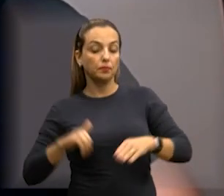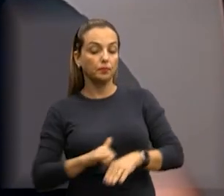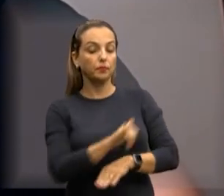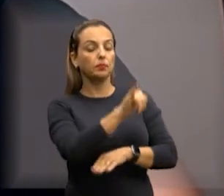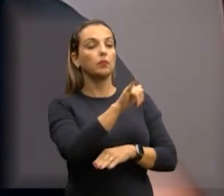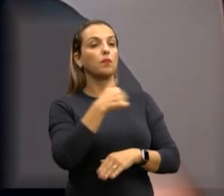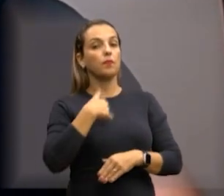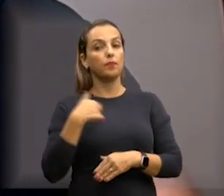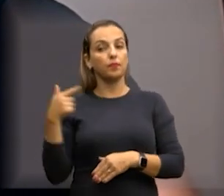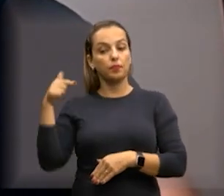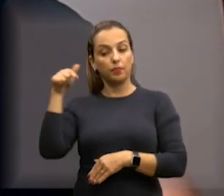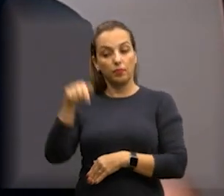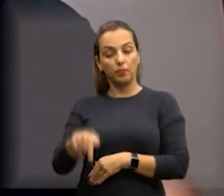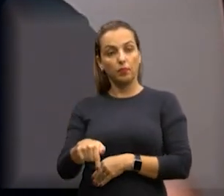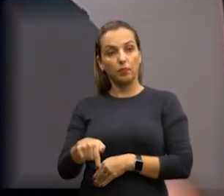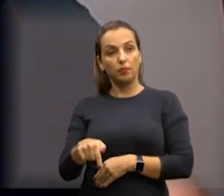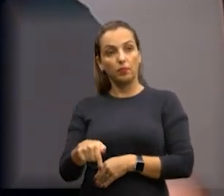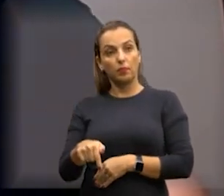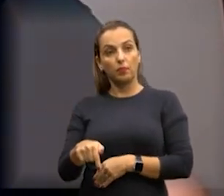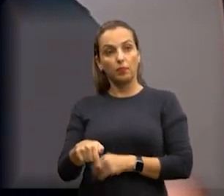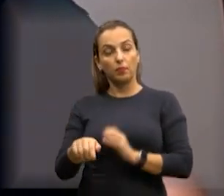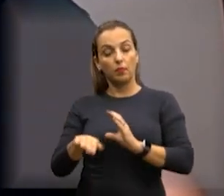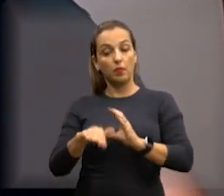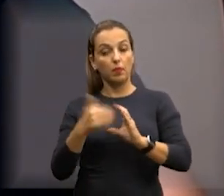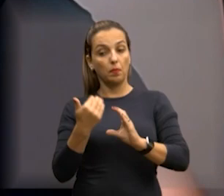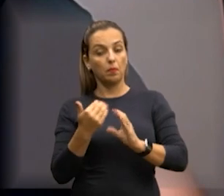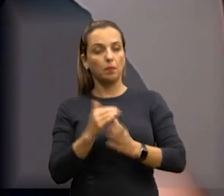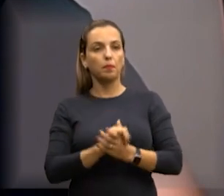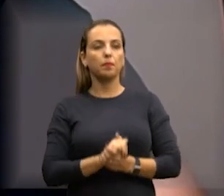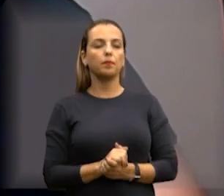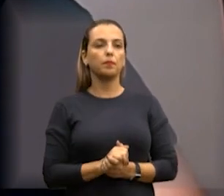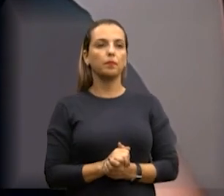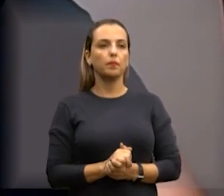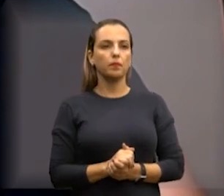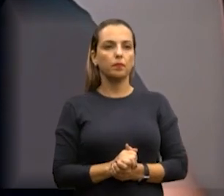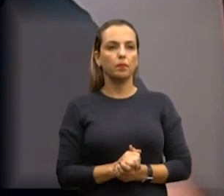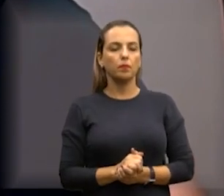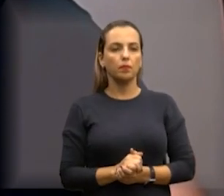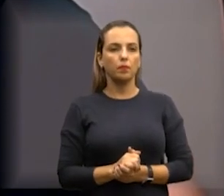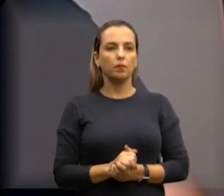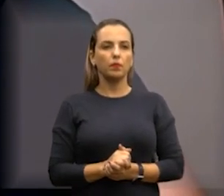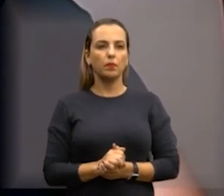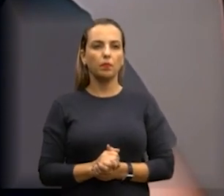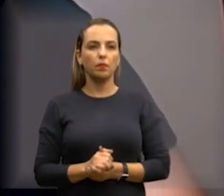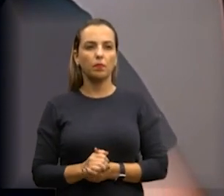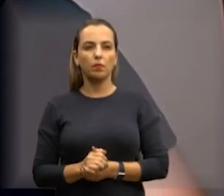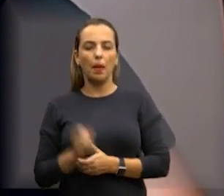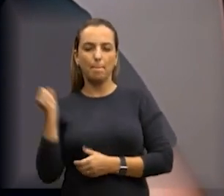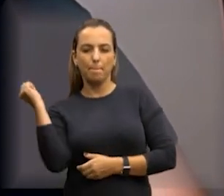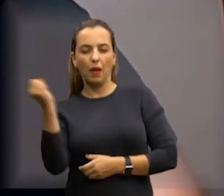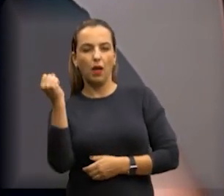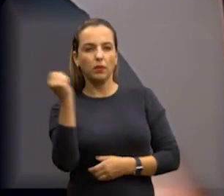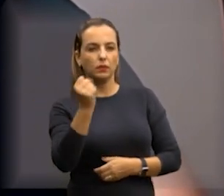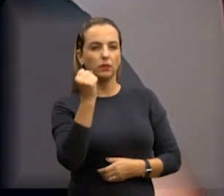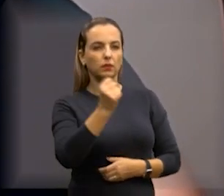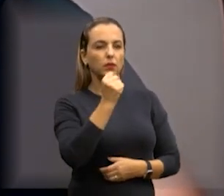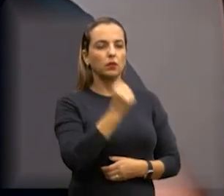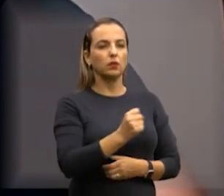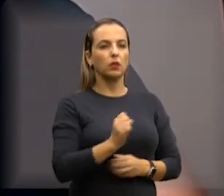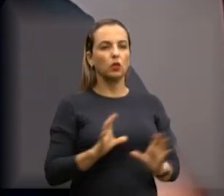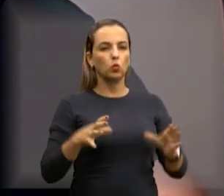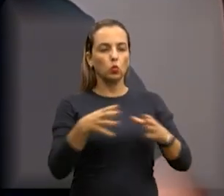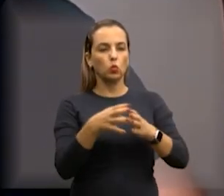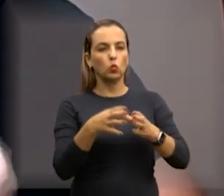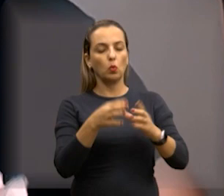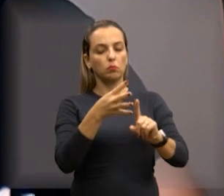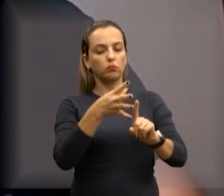estava no evento, eu recebi o seguinte e-mail: massacre no encontro de LGBT eleitos. Eu